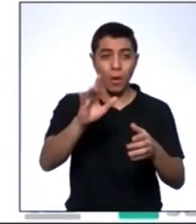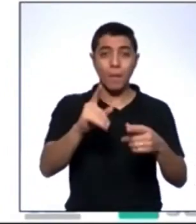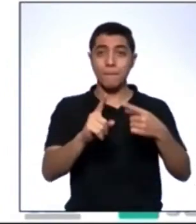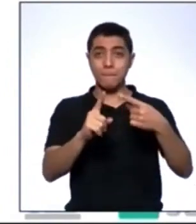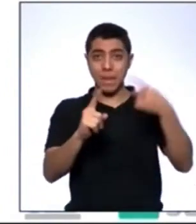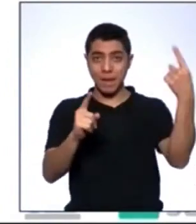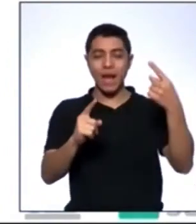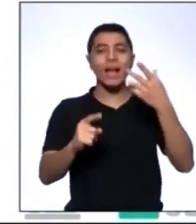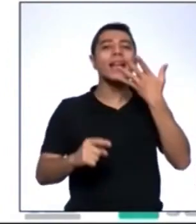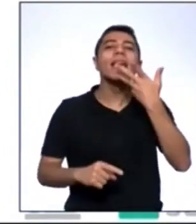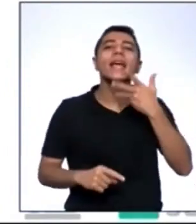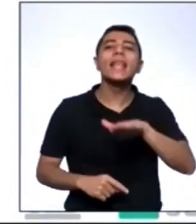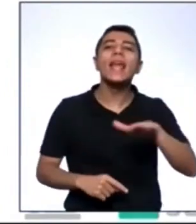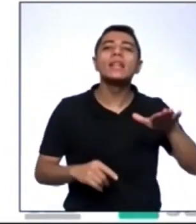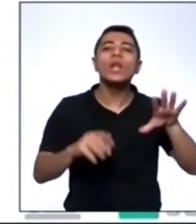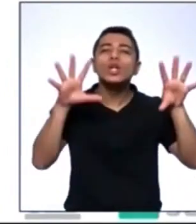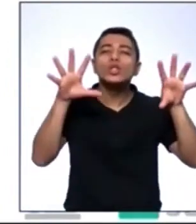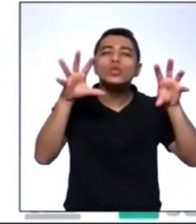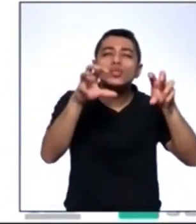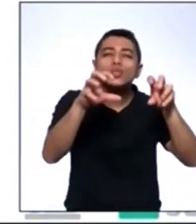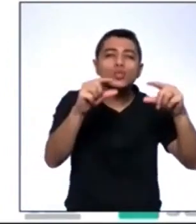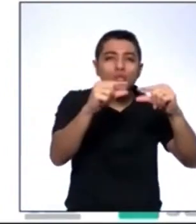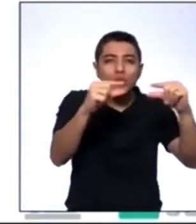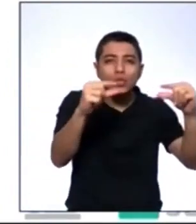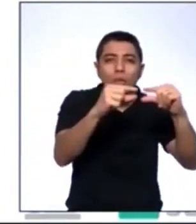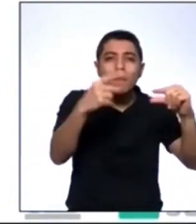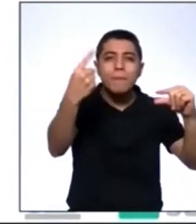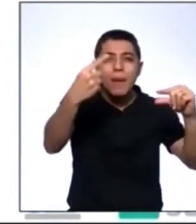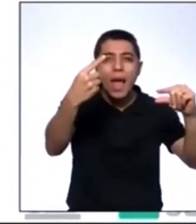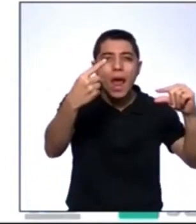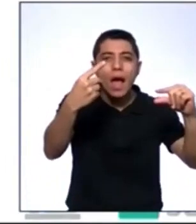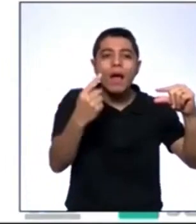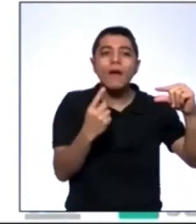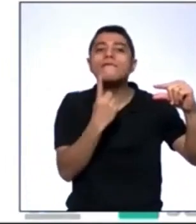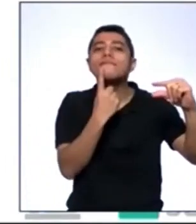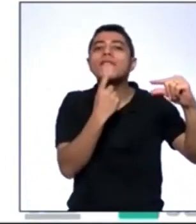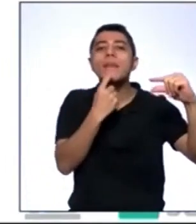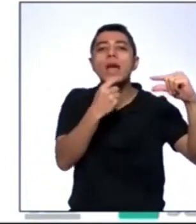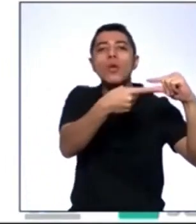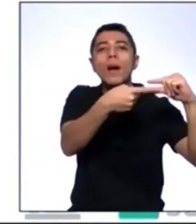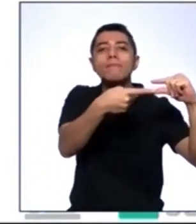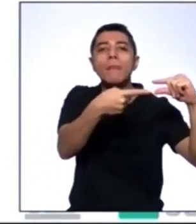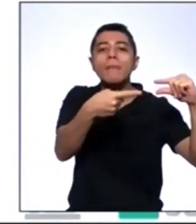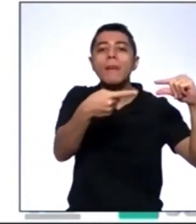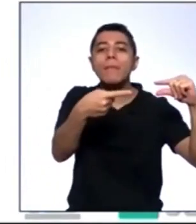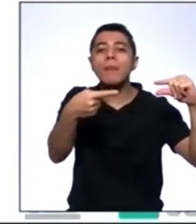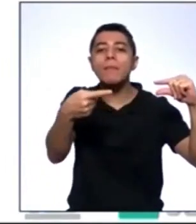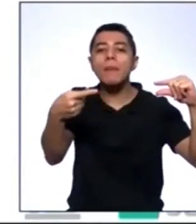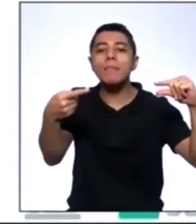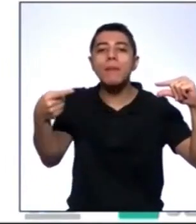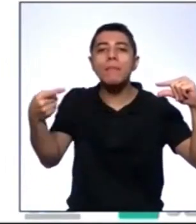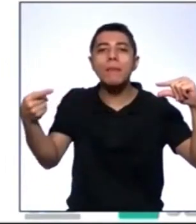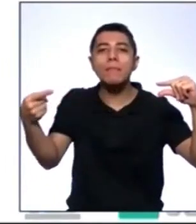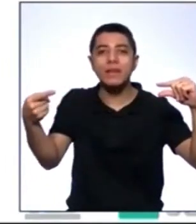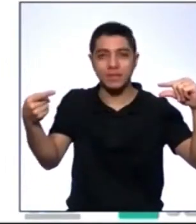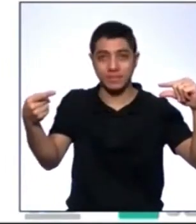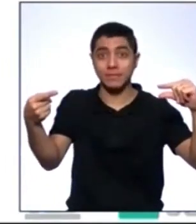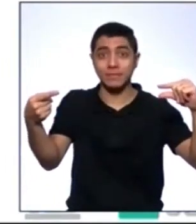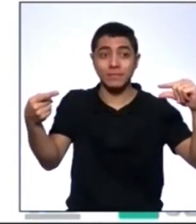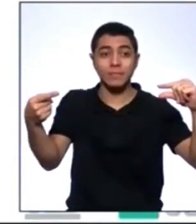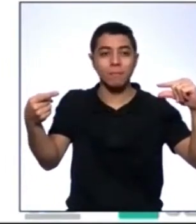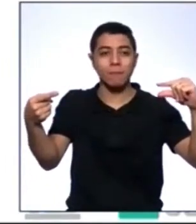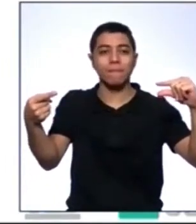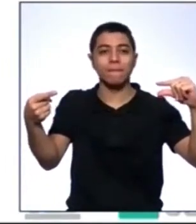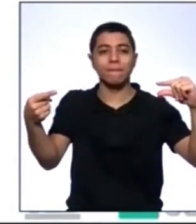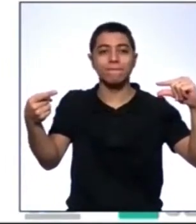Olha lá, tá vendo aquela bandinha? Aquela bandinha foi dada por algum dos pais, concorda? Só que você repara que o